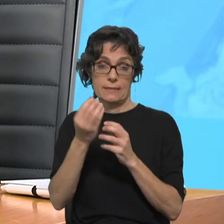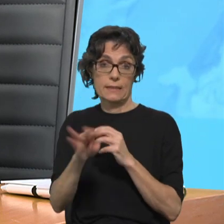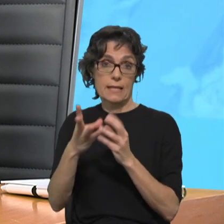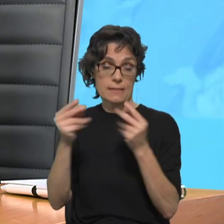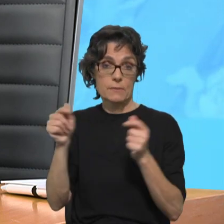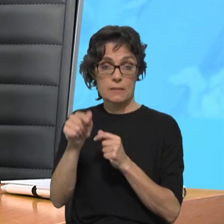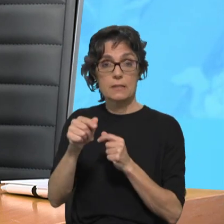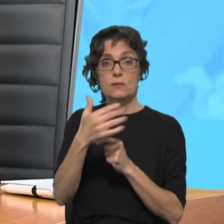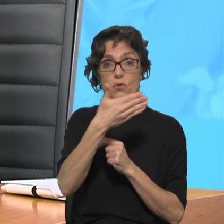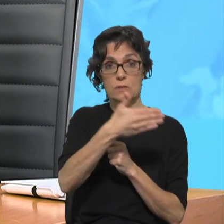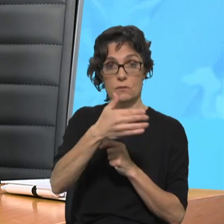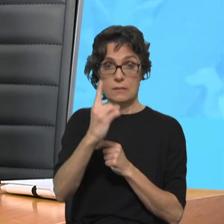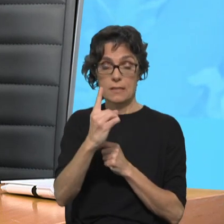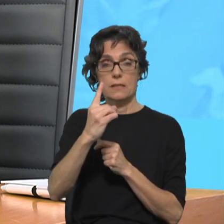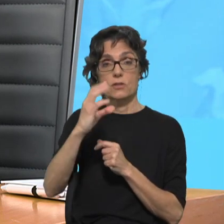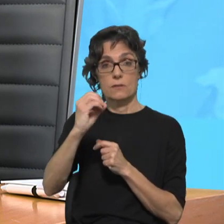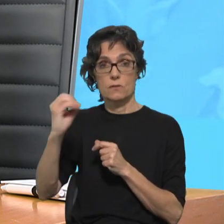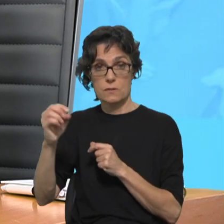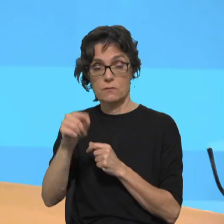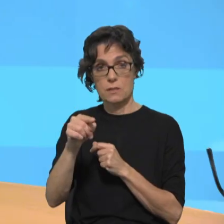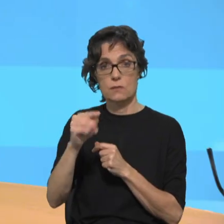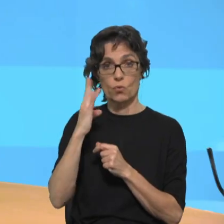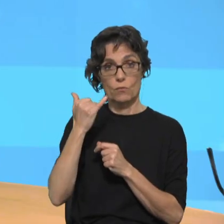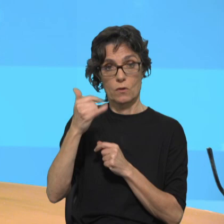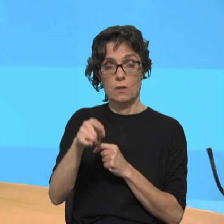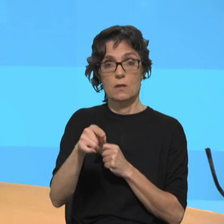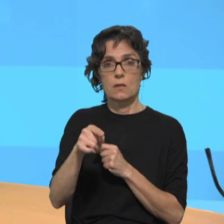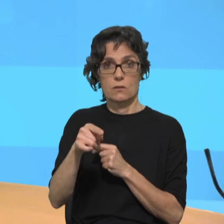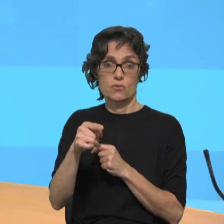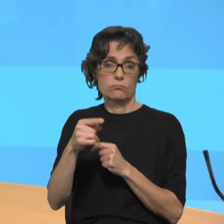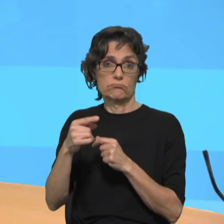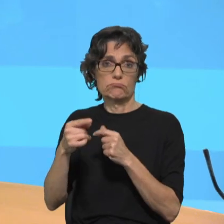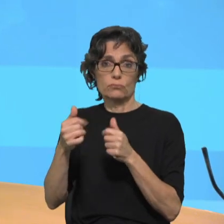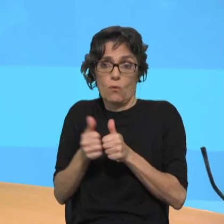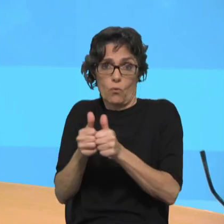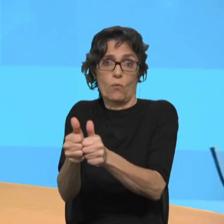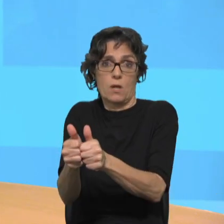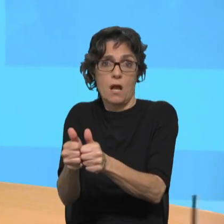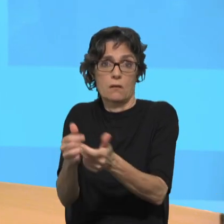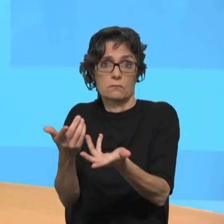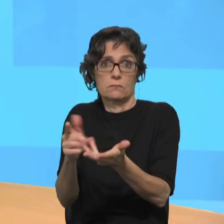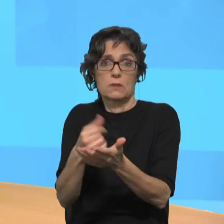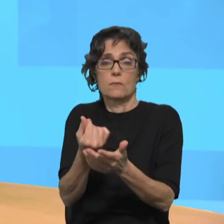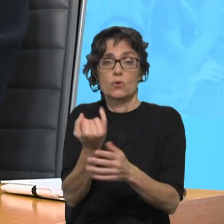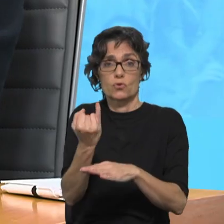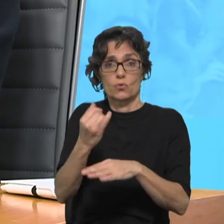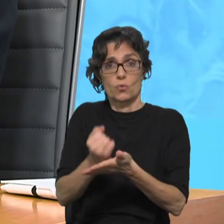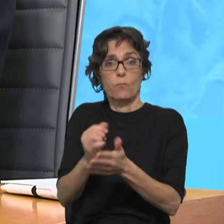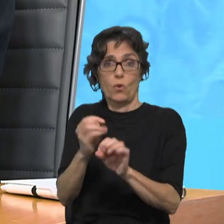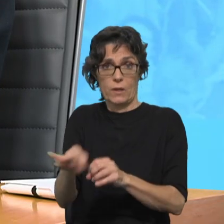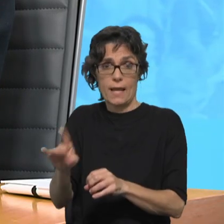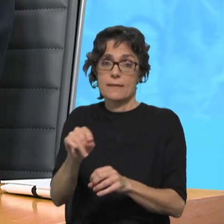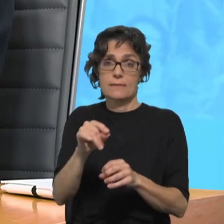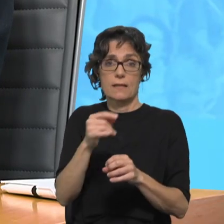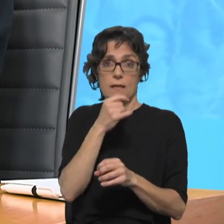este 116-000, têm o seu seguimento, seja no Instituto de Apoio à Criança, sempre, junto da vítima